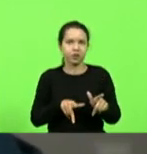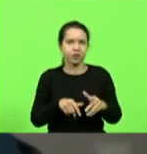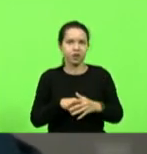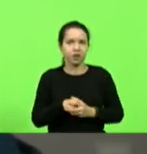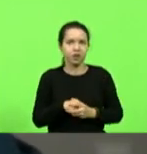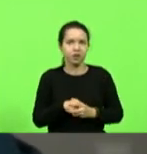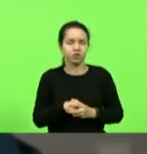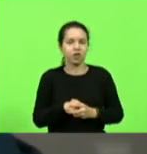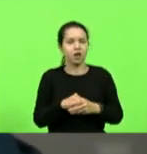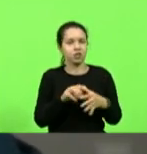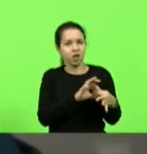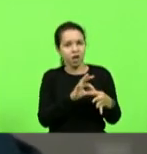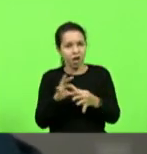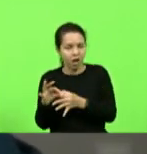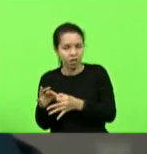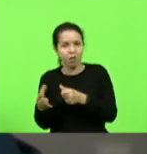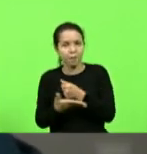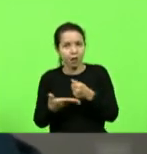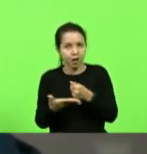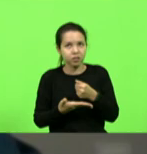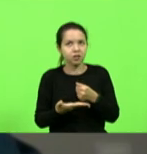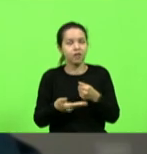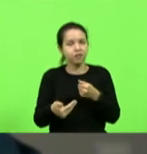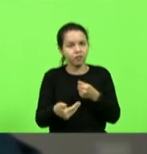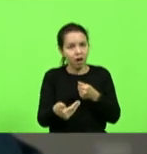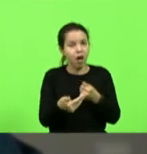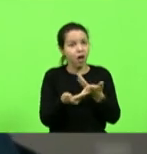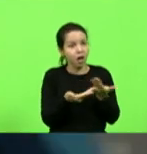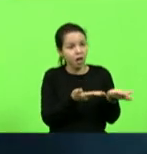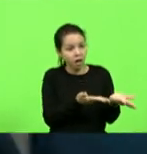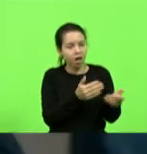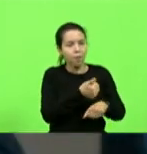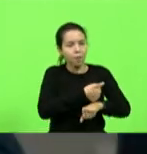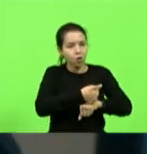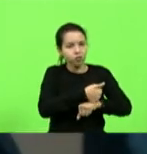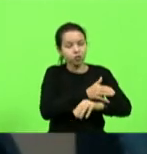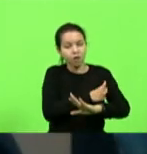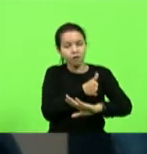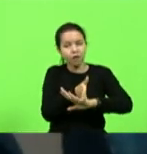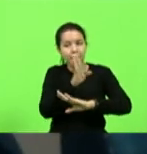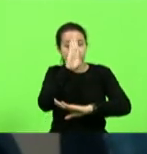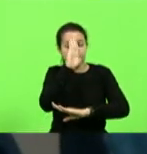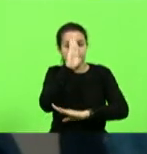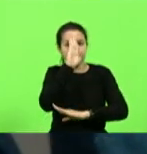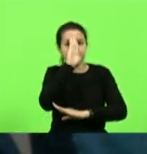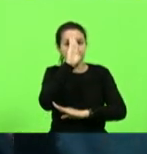as redes básicas, elas vão contar, então, com esses profissionais que eles têm como prioridade